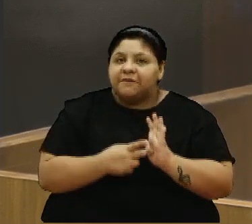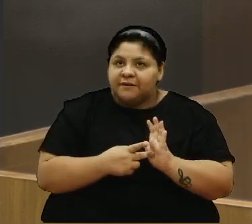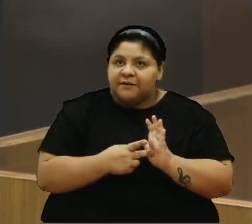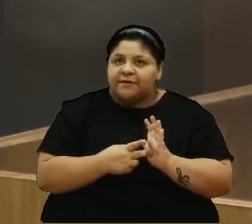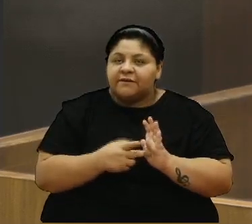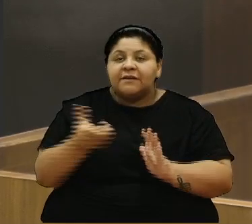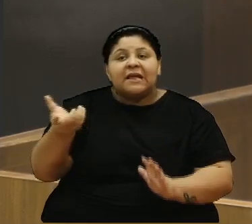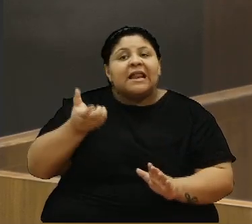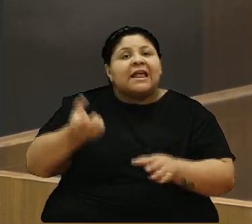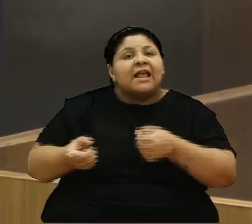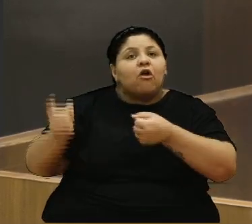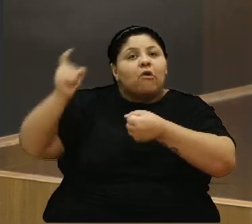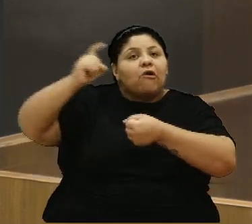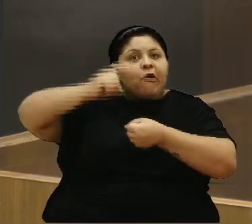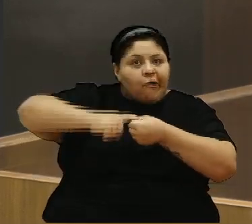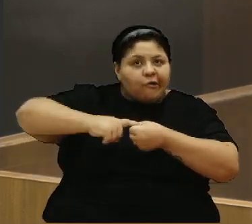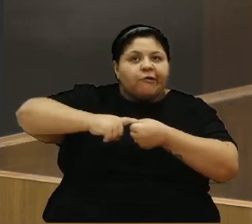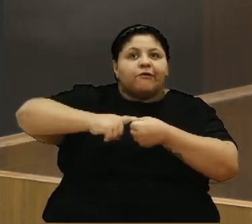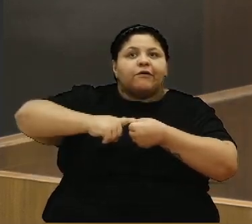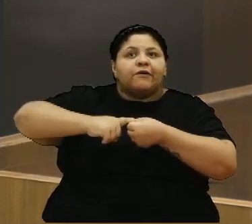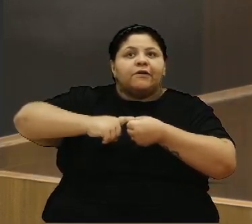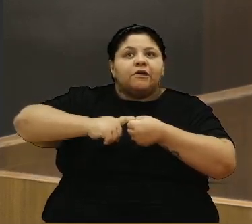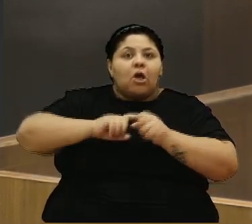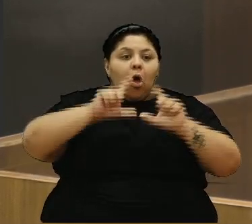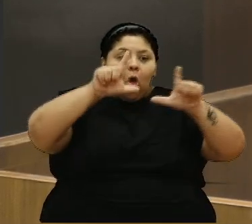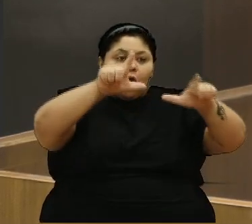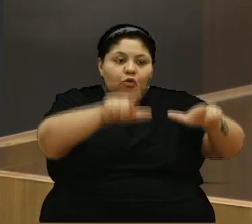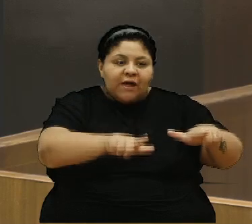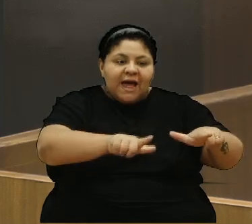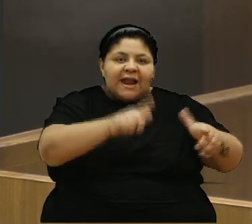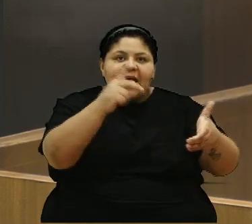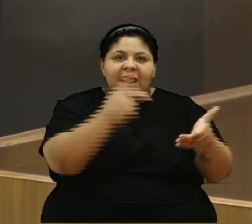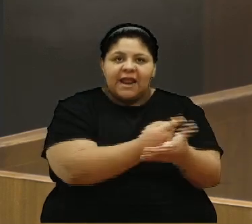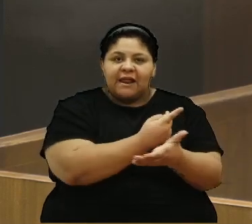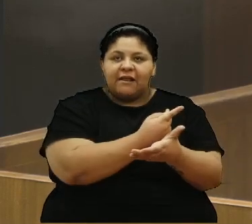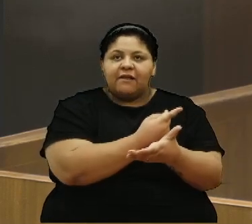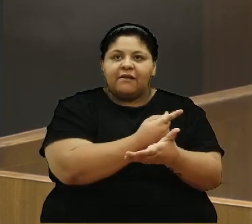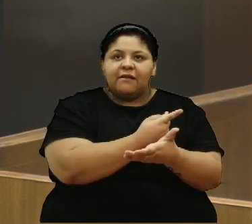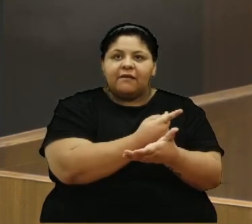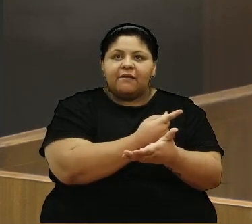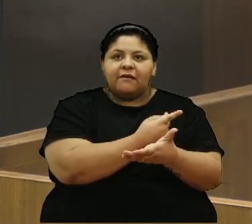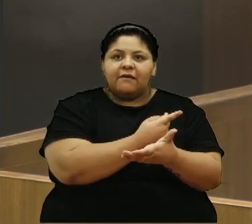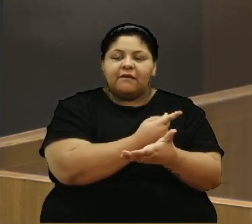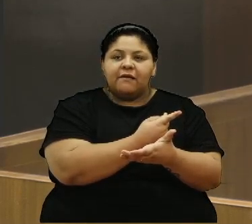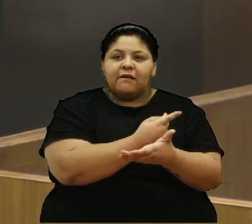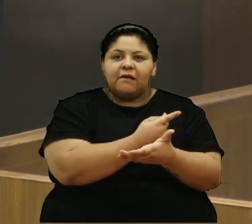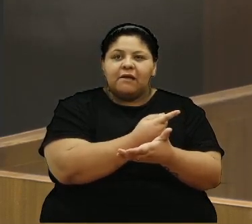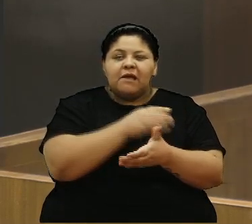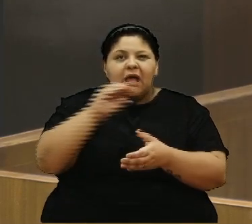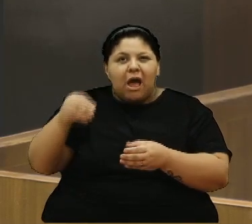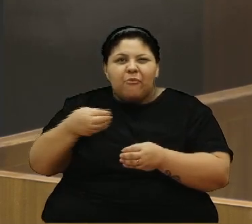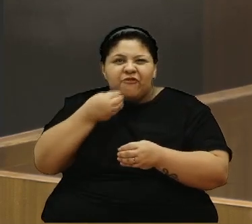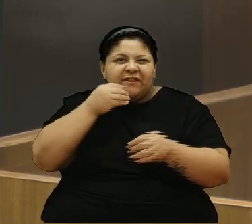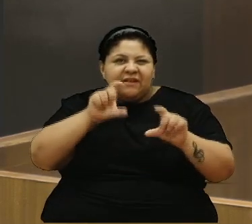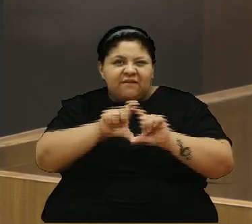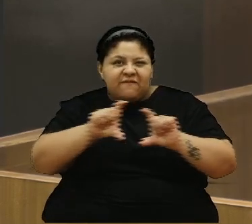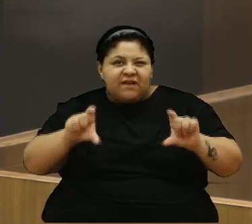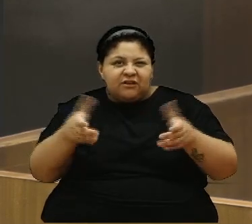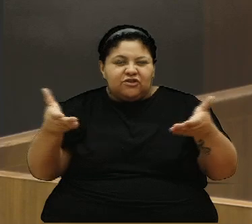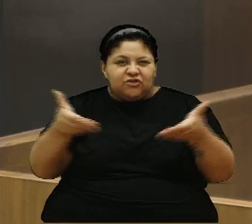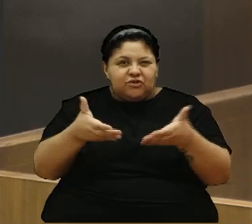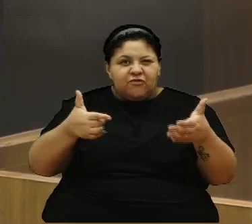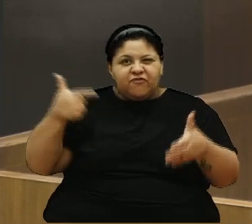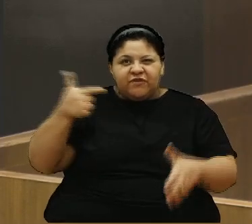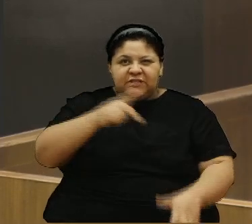ele quer voltar à cena do crime, parafraseando seu atual vice-presidente,